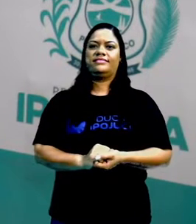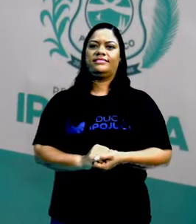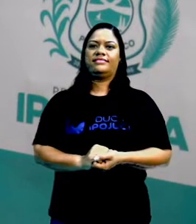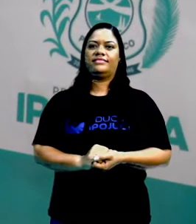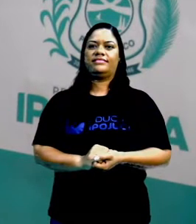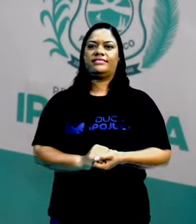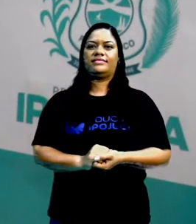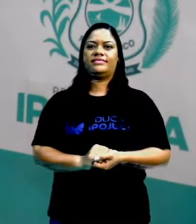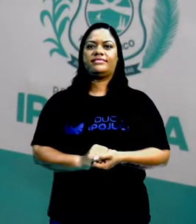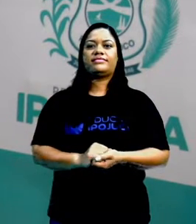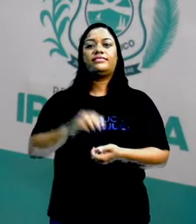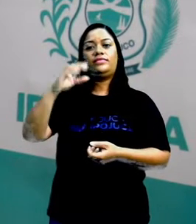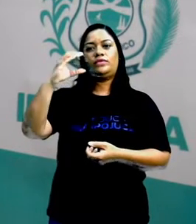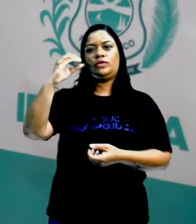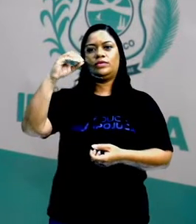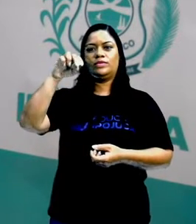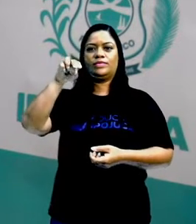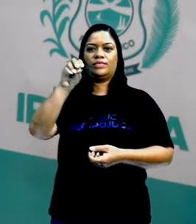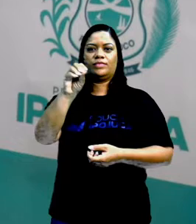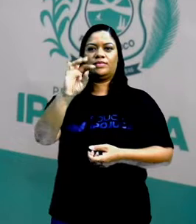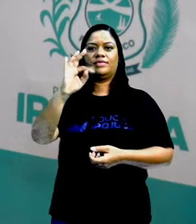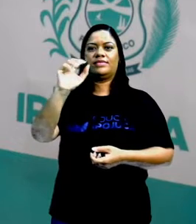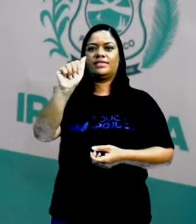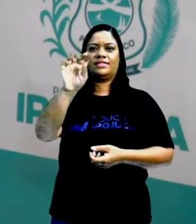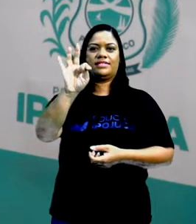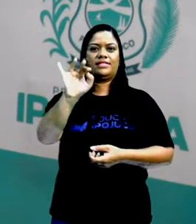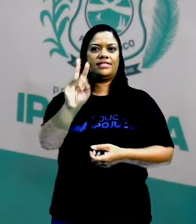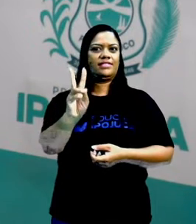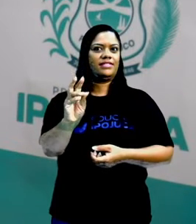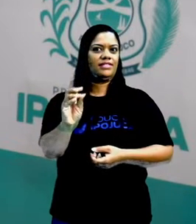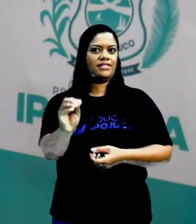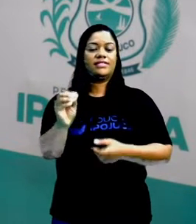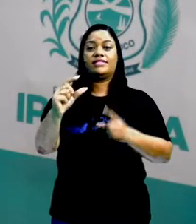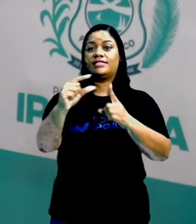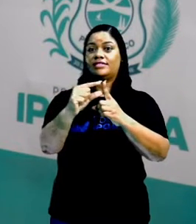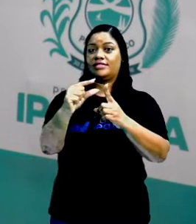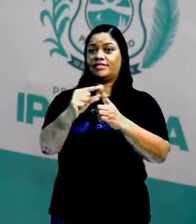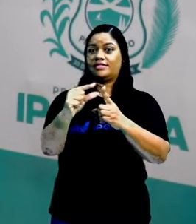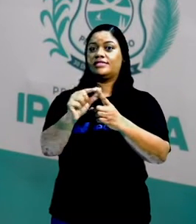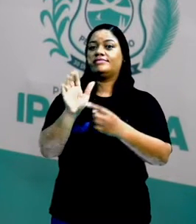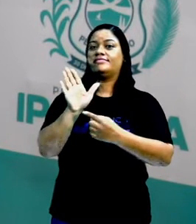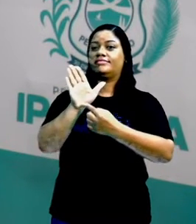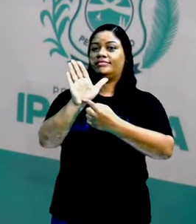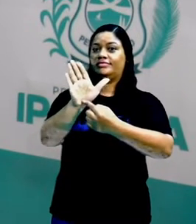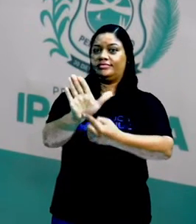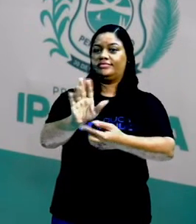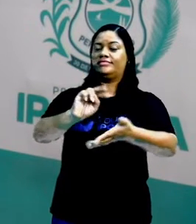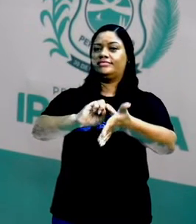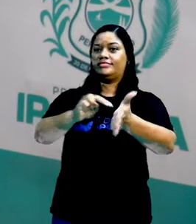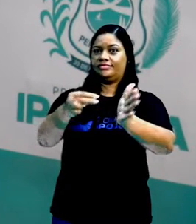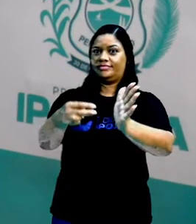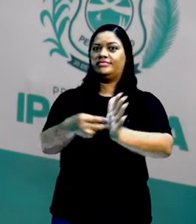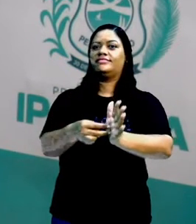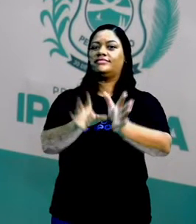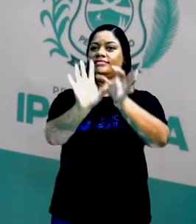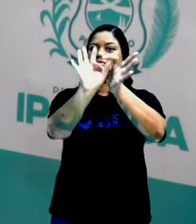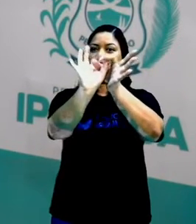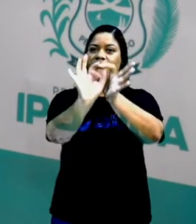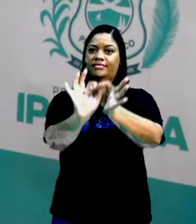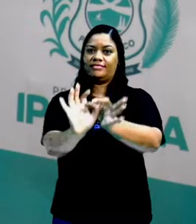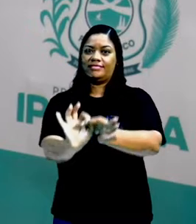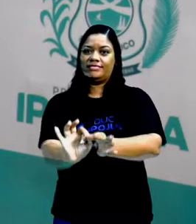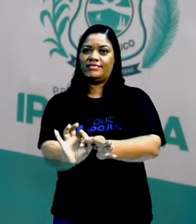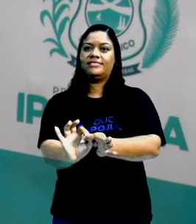é? No sentido conotativo, ou seja, no sentido que as palavras adquirem a partir do seu contexto,